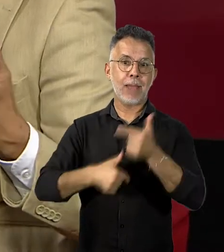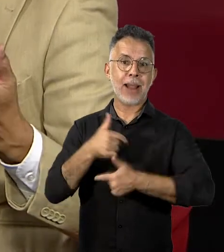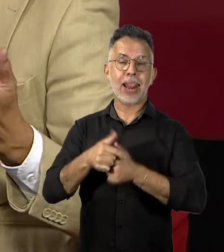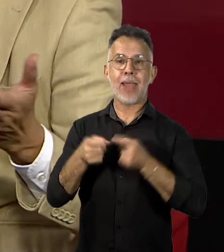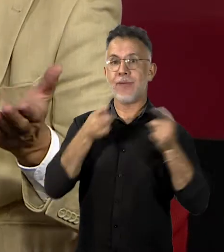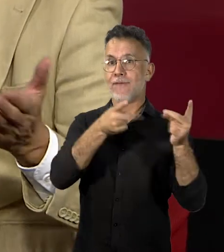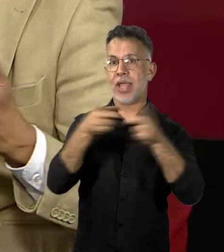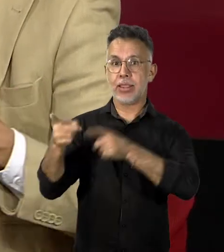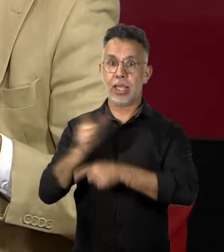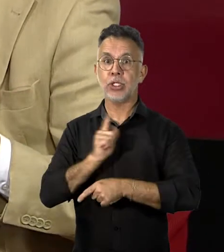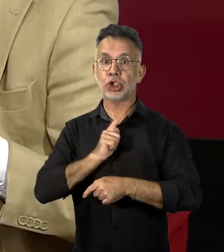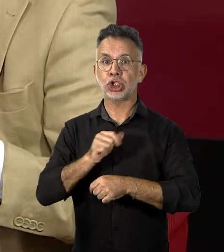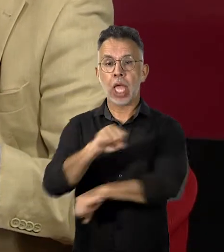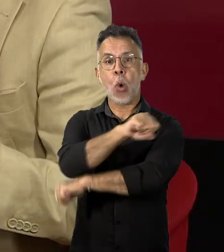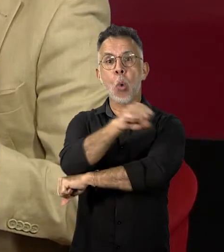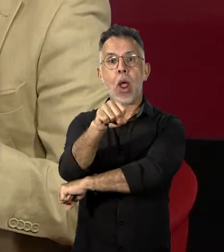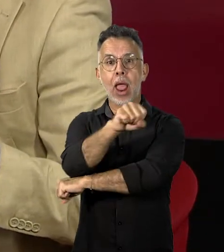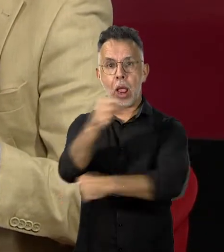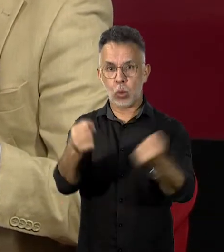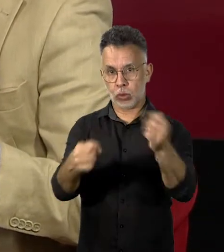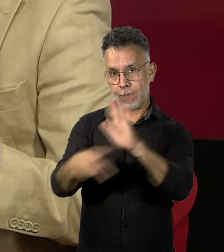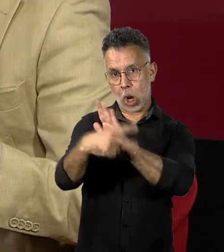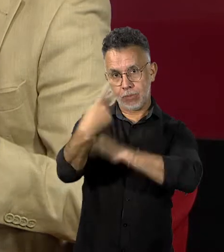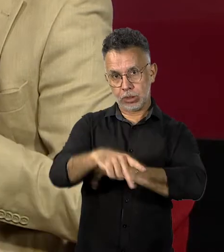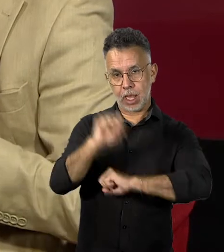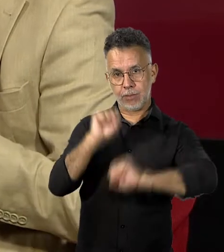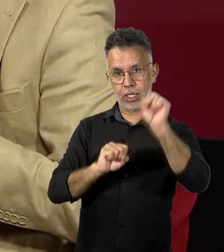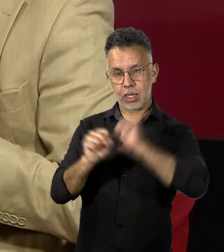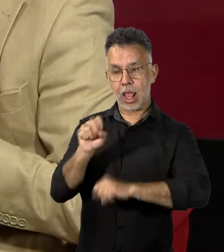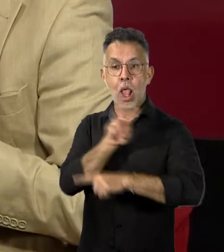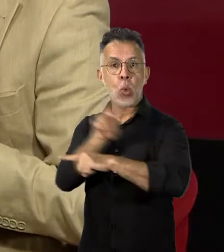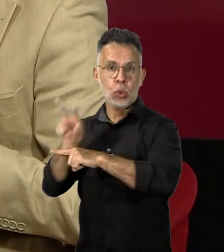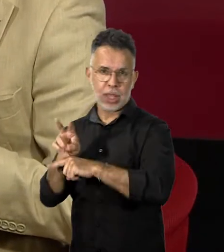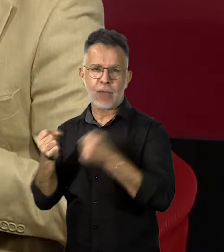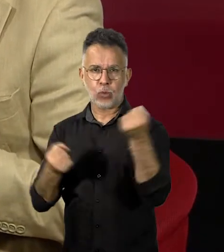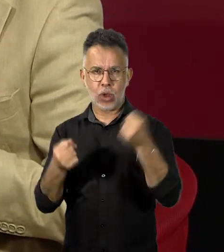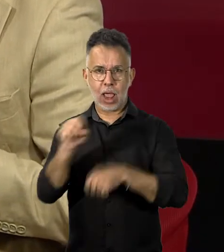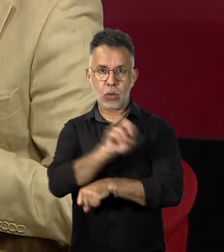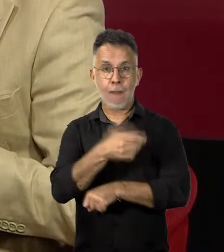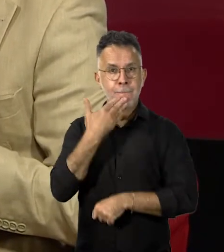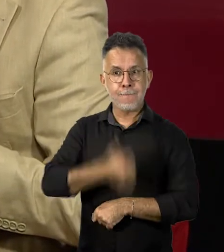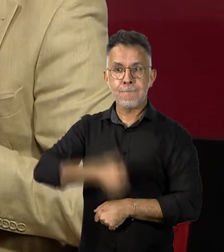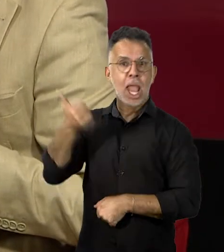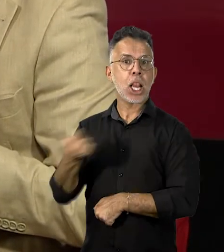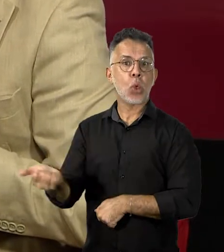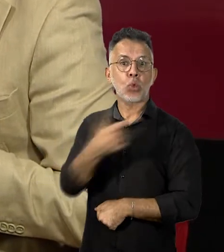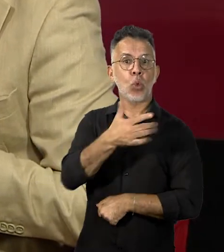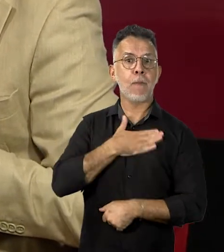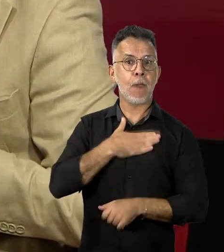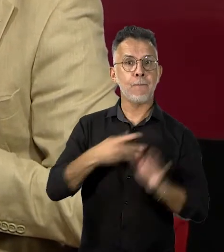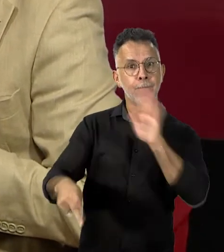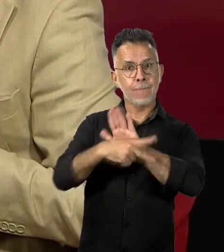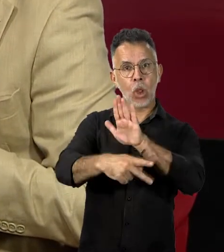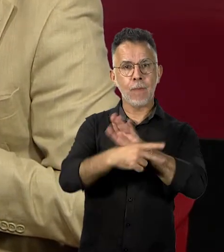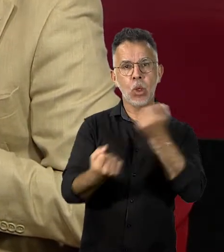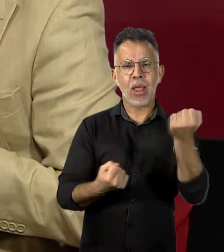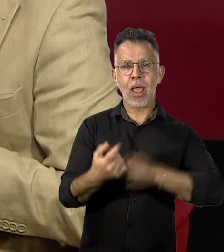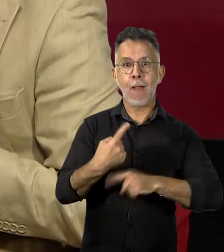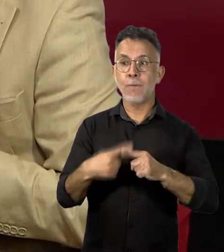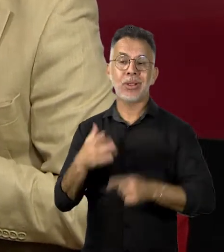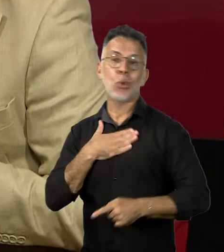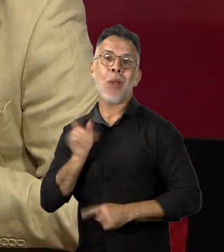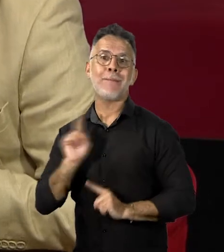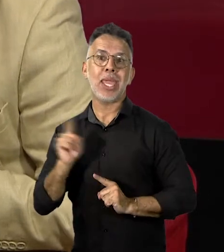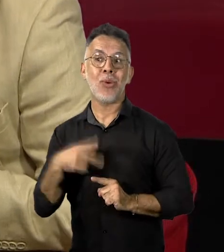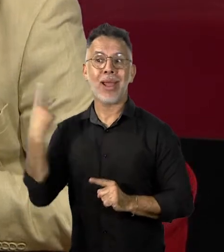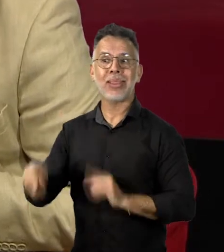trabalhava na área de vendas, nós tínhamos o carro da empresa. Eu cuidava do carro da empresa melhor do que eu cuido do meu carro. Por quê? Porque